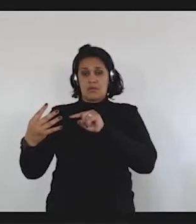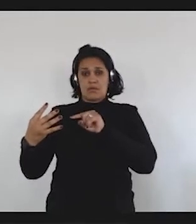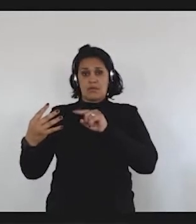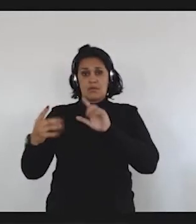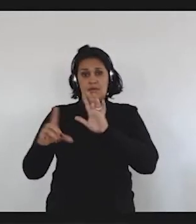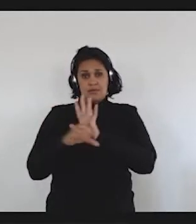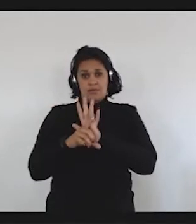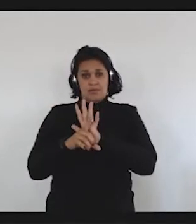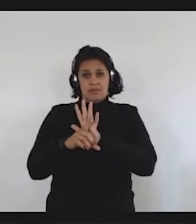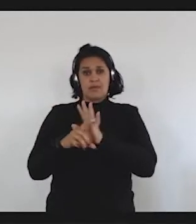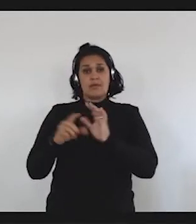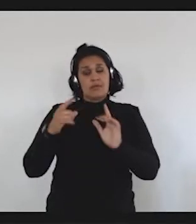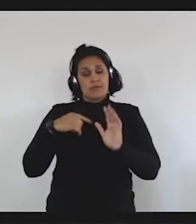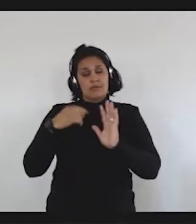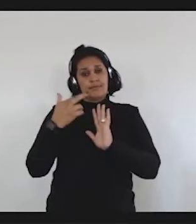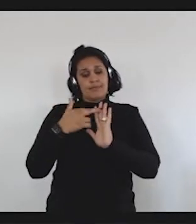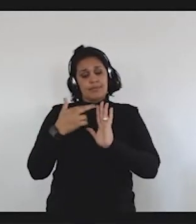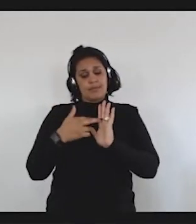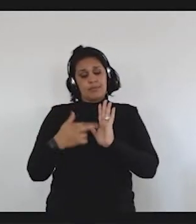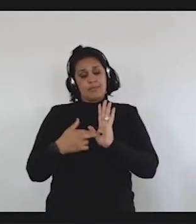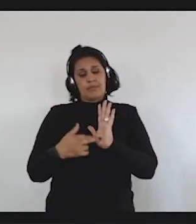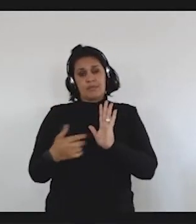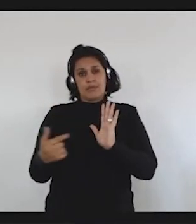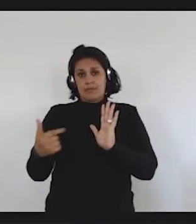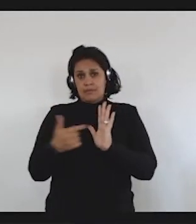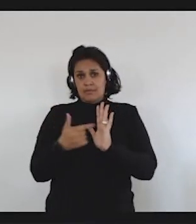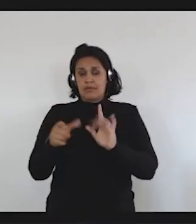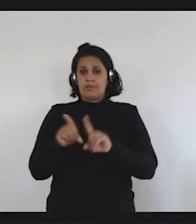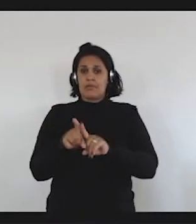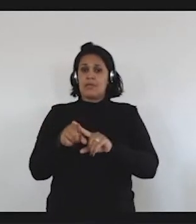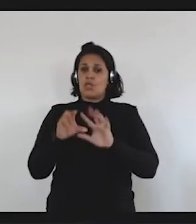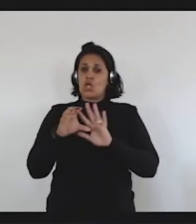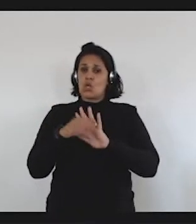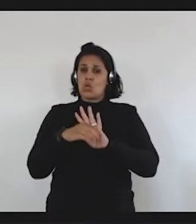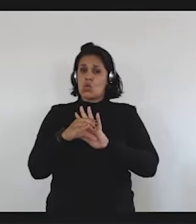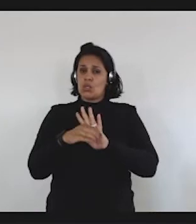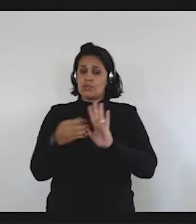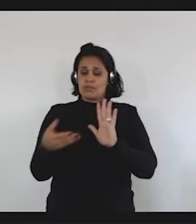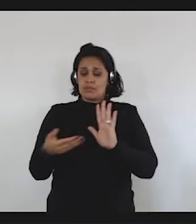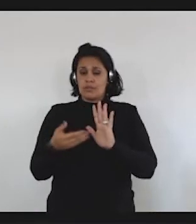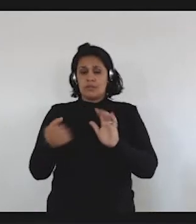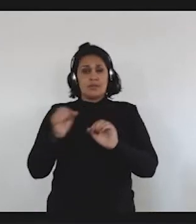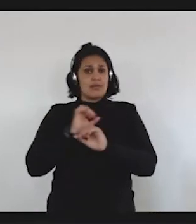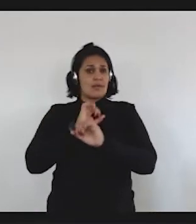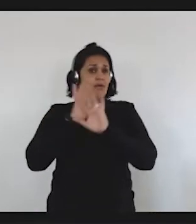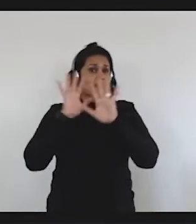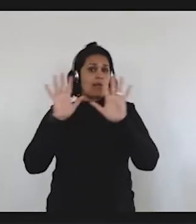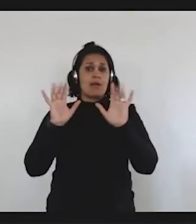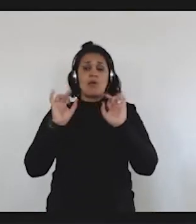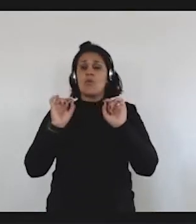ali regras e conceitos muito claros com relação aos direitos da